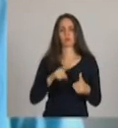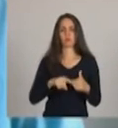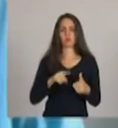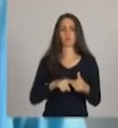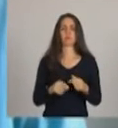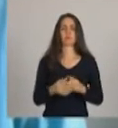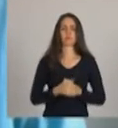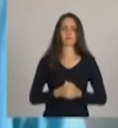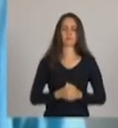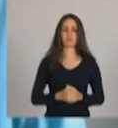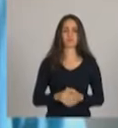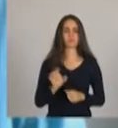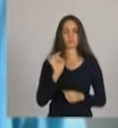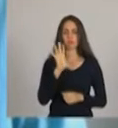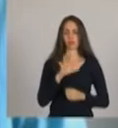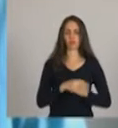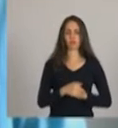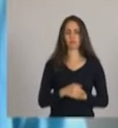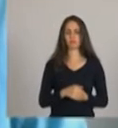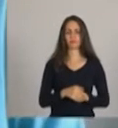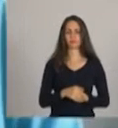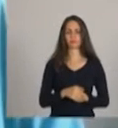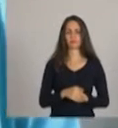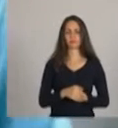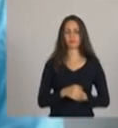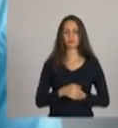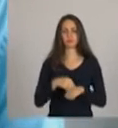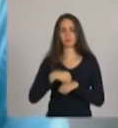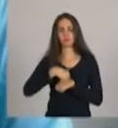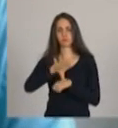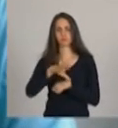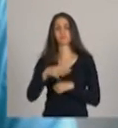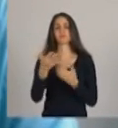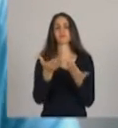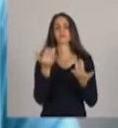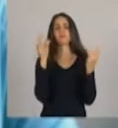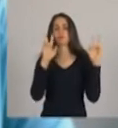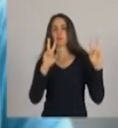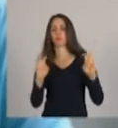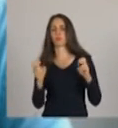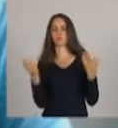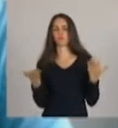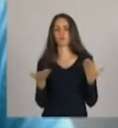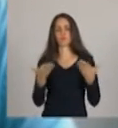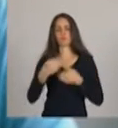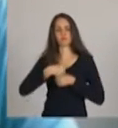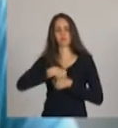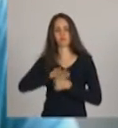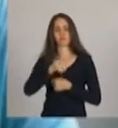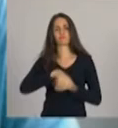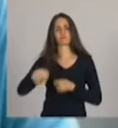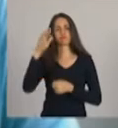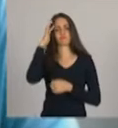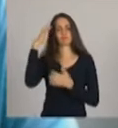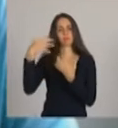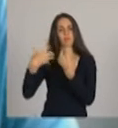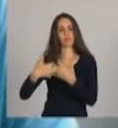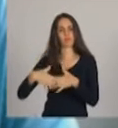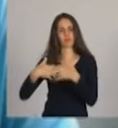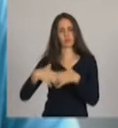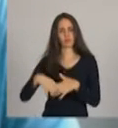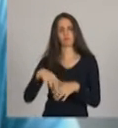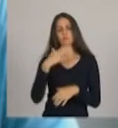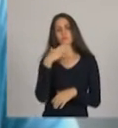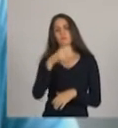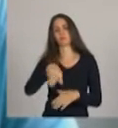no seu tratamento. Então, essa observação que eu queria fazer, trazer esse assunto para ser refletido e pedir